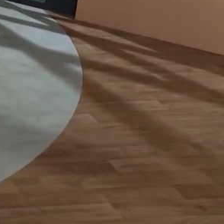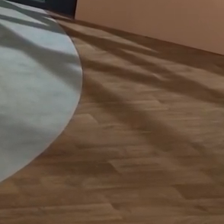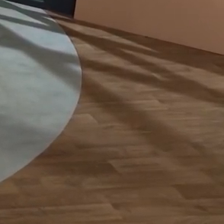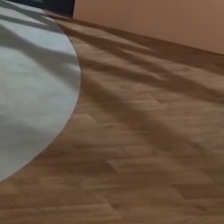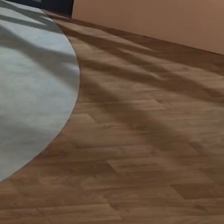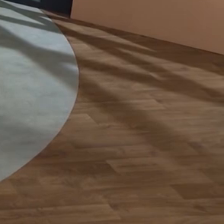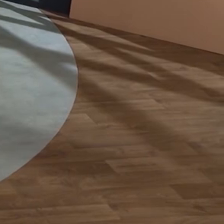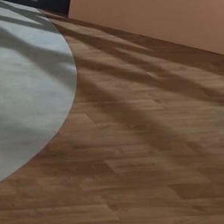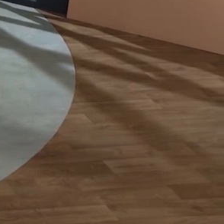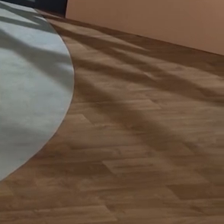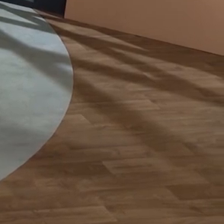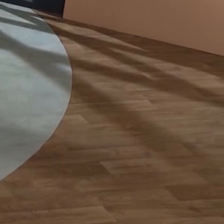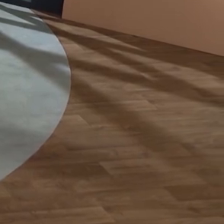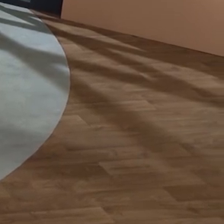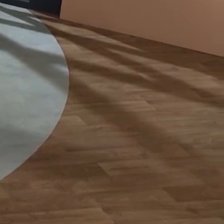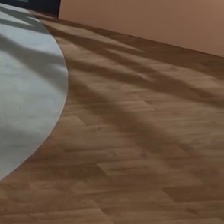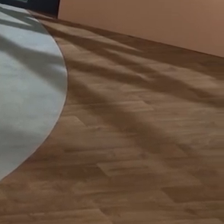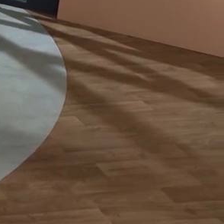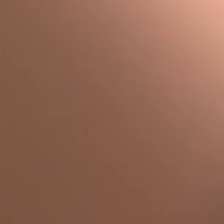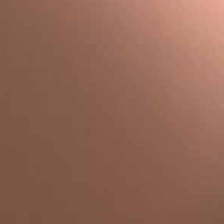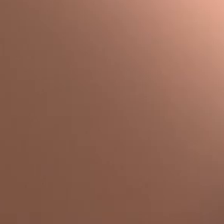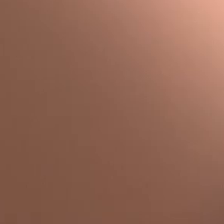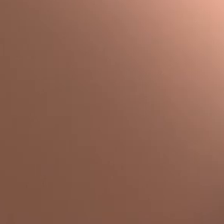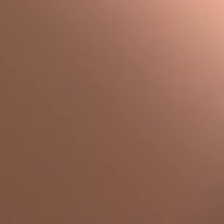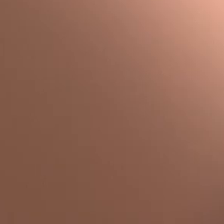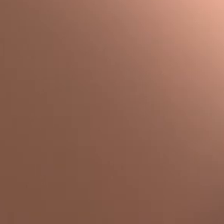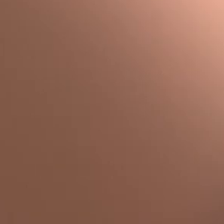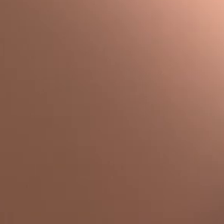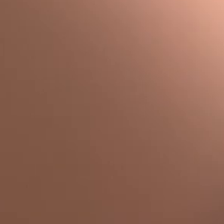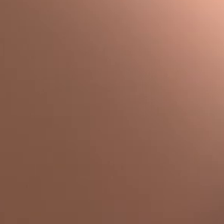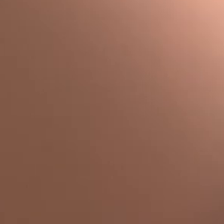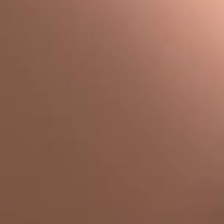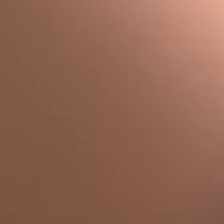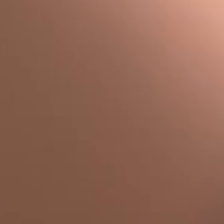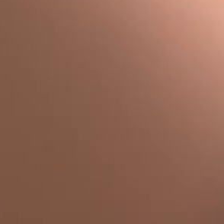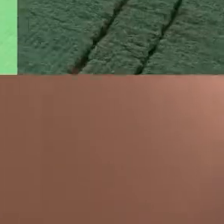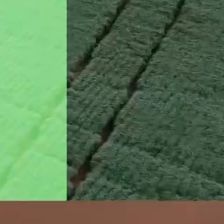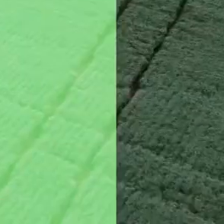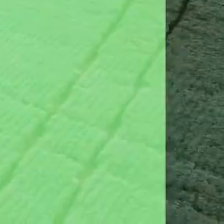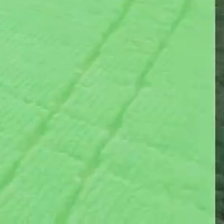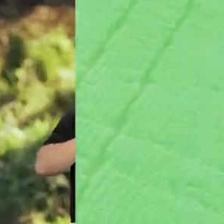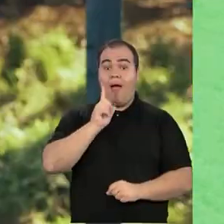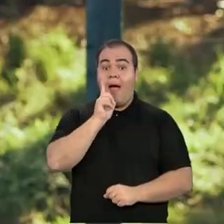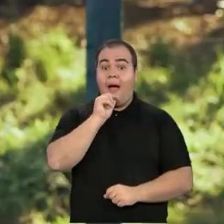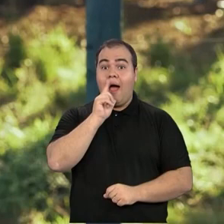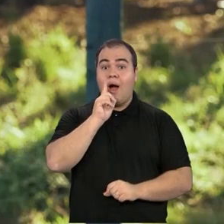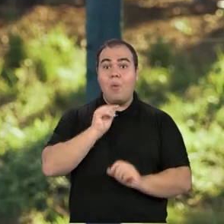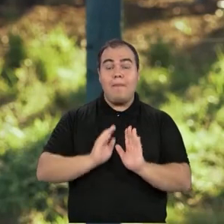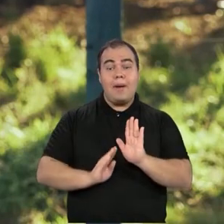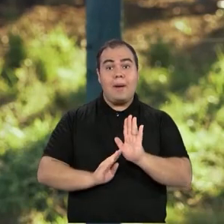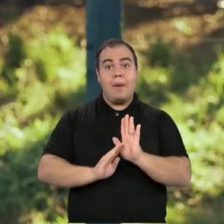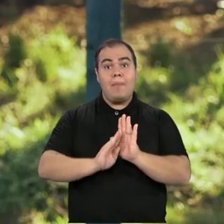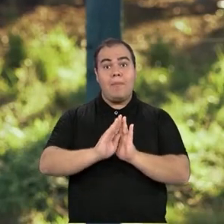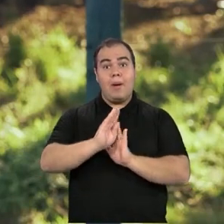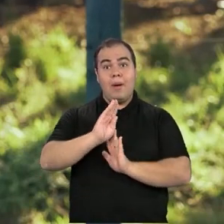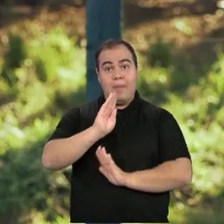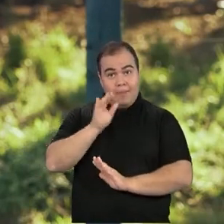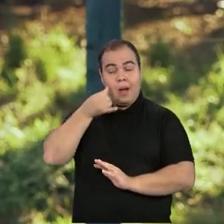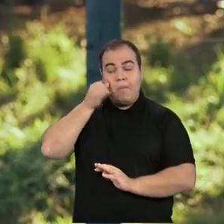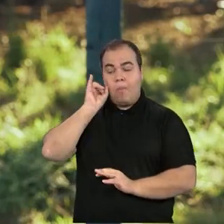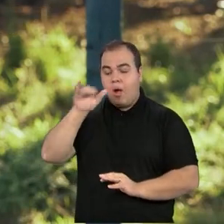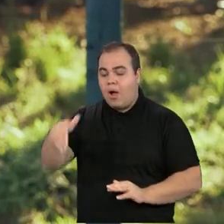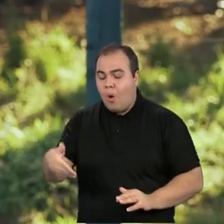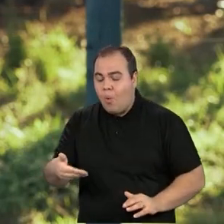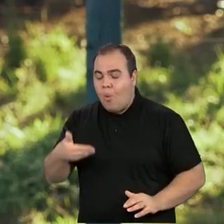e como funciona a nossa produção de alimentos. E você vai ver daqui a pouco. O animal sente prazer ao beber água.